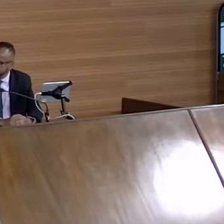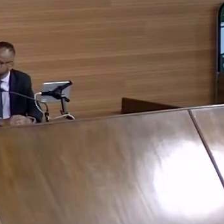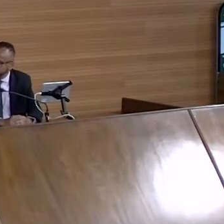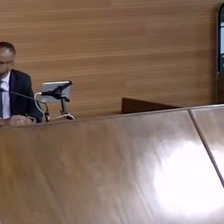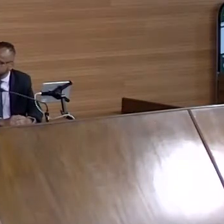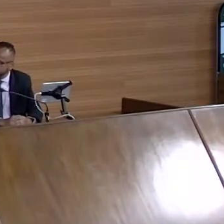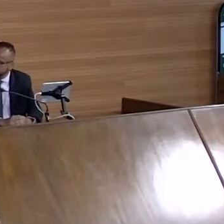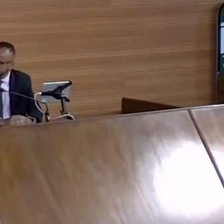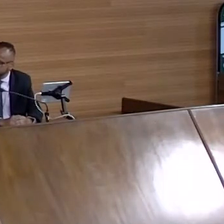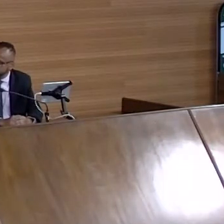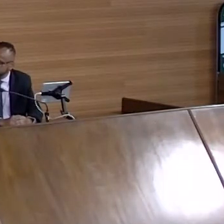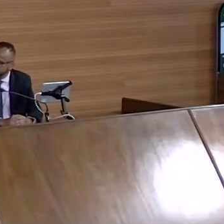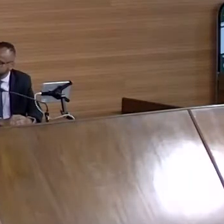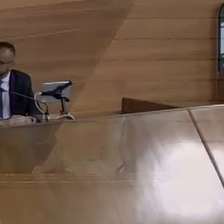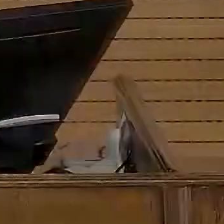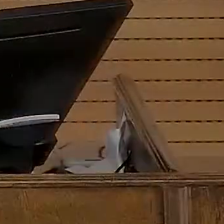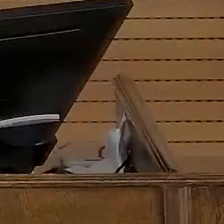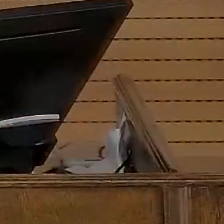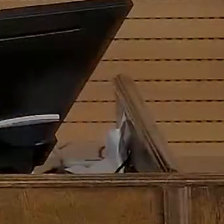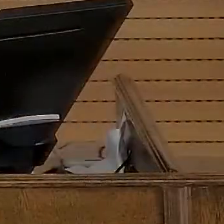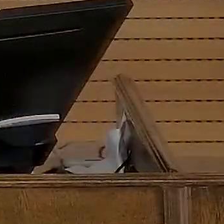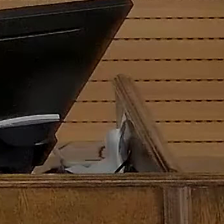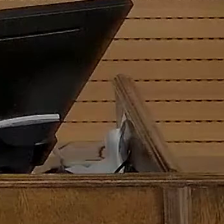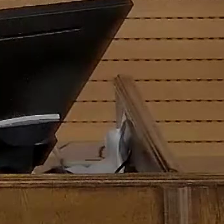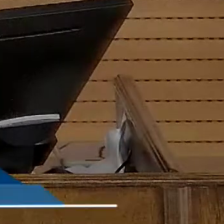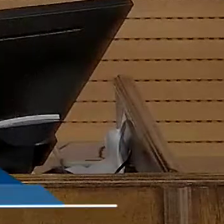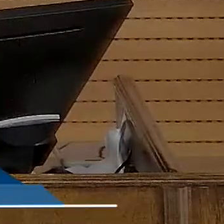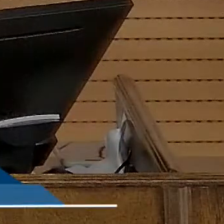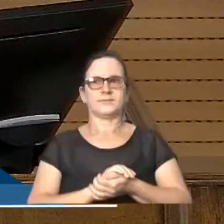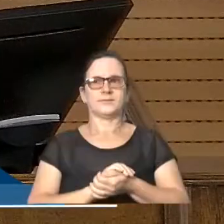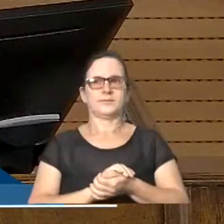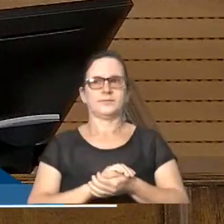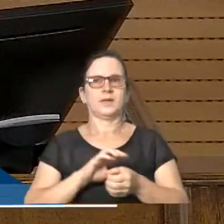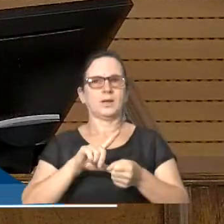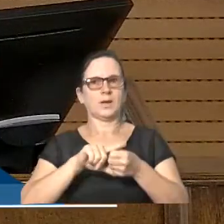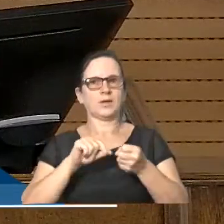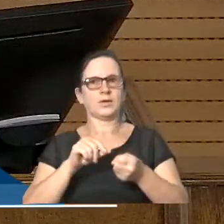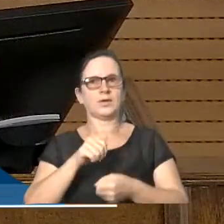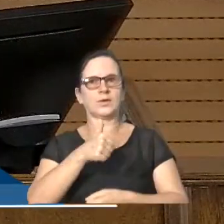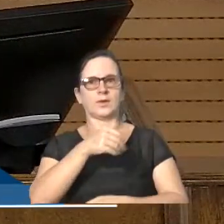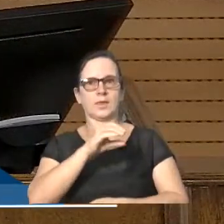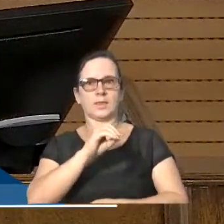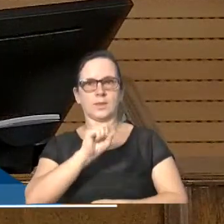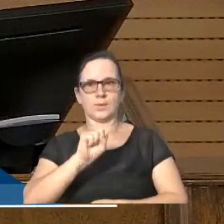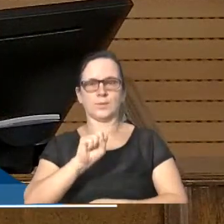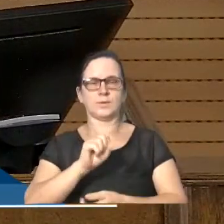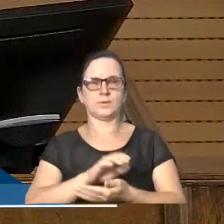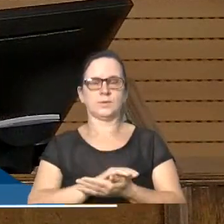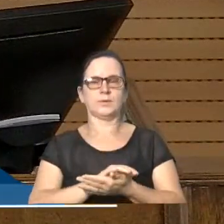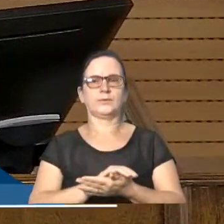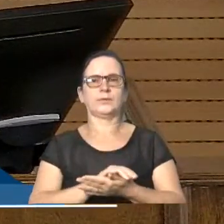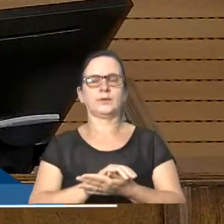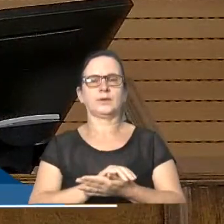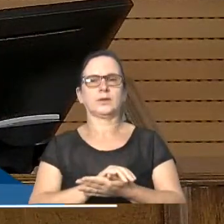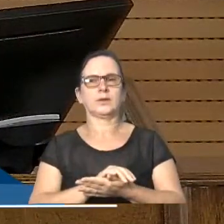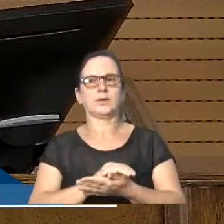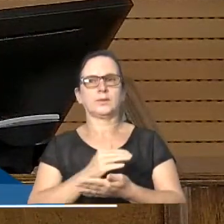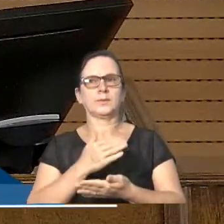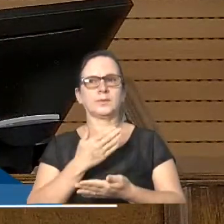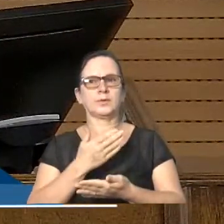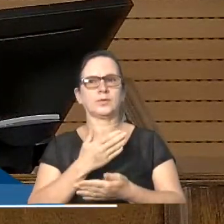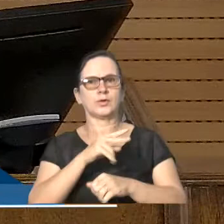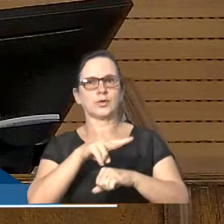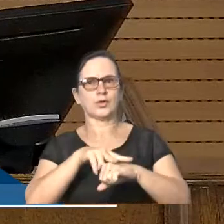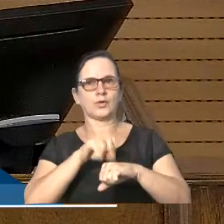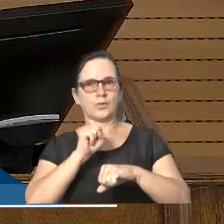Olha para o Guilherme Canta. Chefe, eu preciso de... Nos termos do artigo 108 do regimento interno desta casa, esta presidência convoca